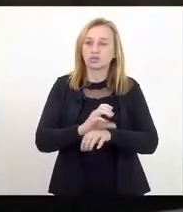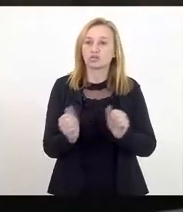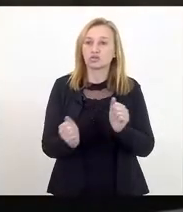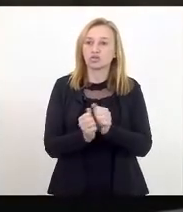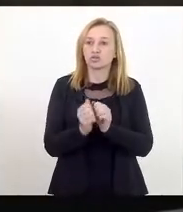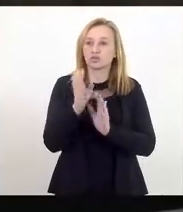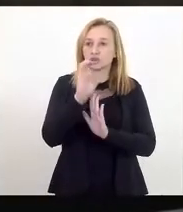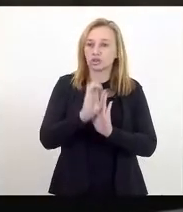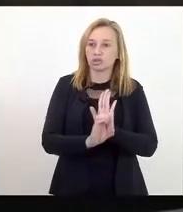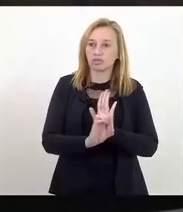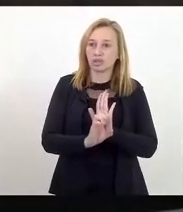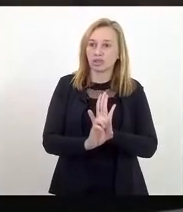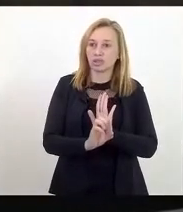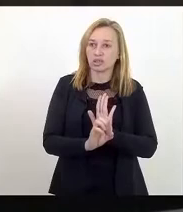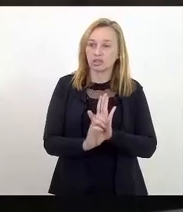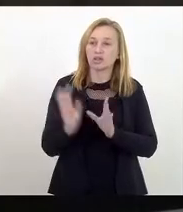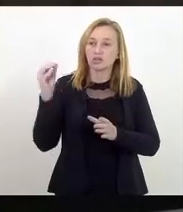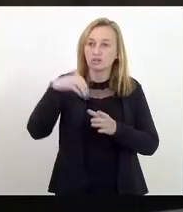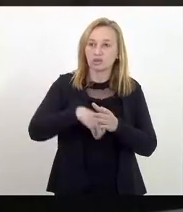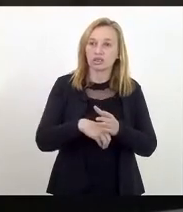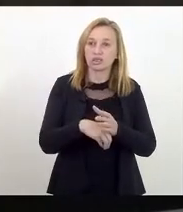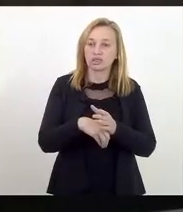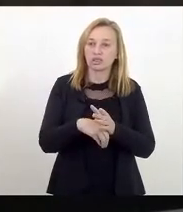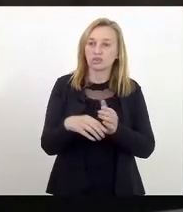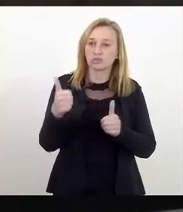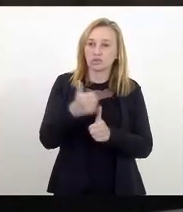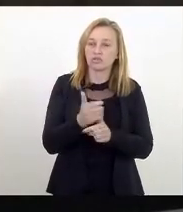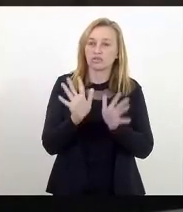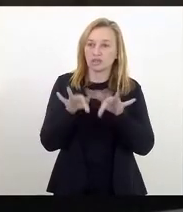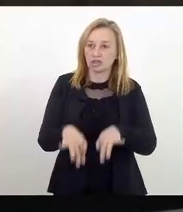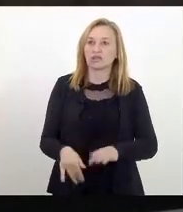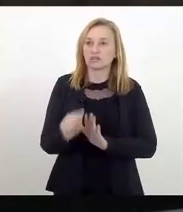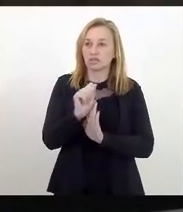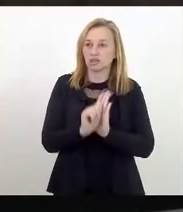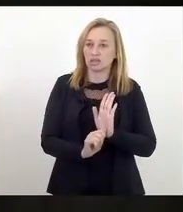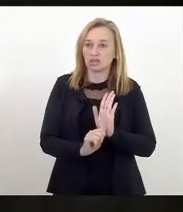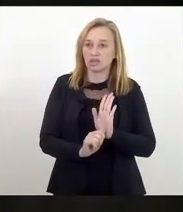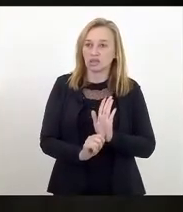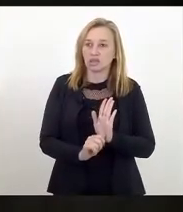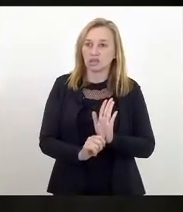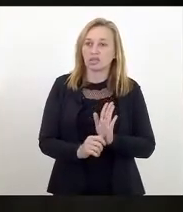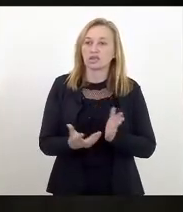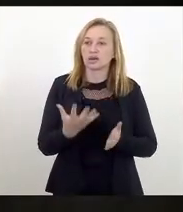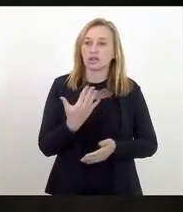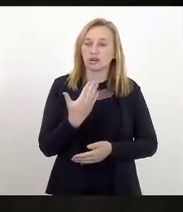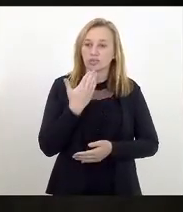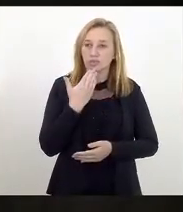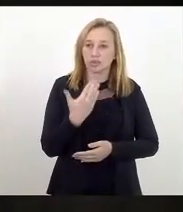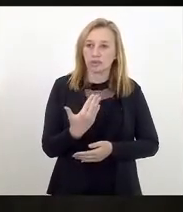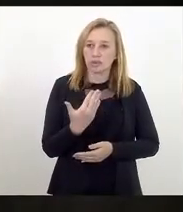com emendas, concluindo por substitutivo e pedindo forma final de redação, senhor Que a presidência defere.